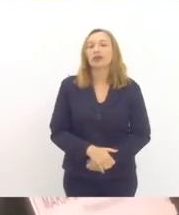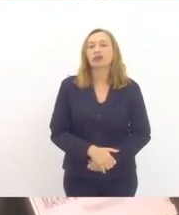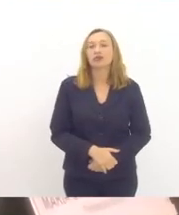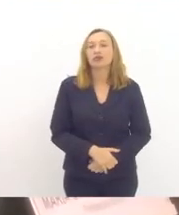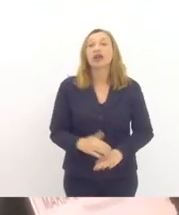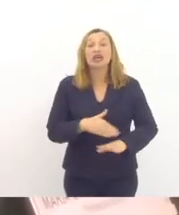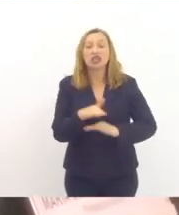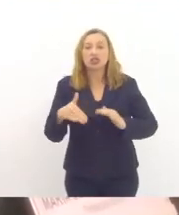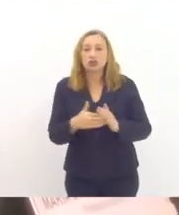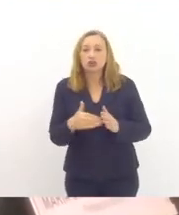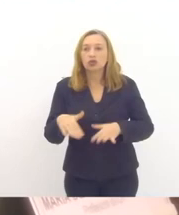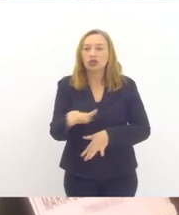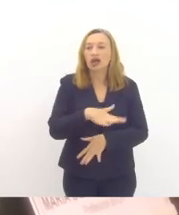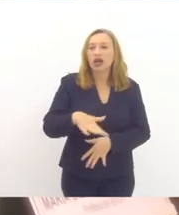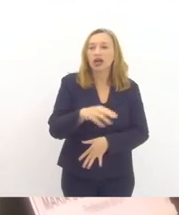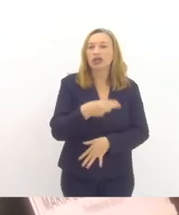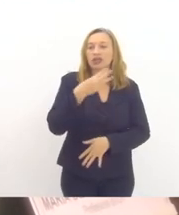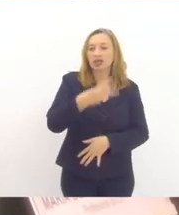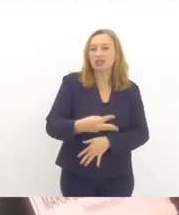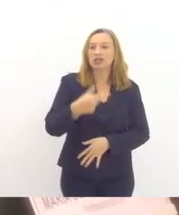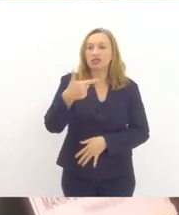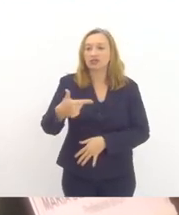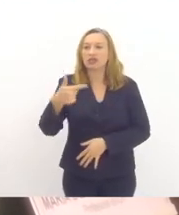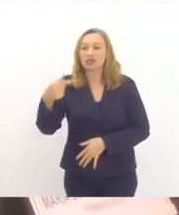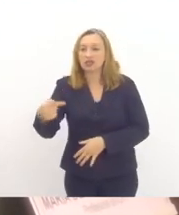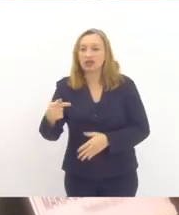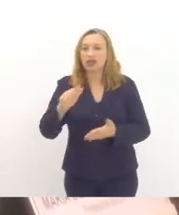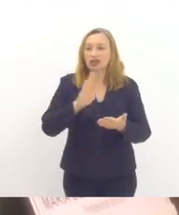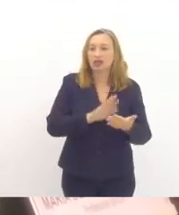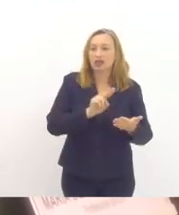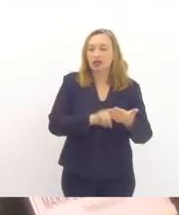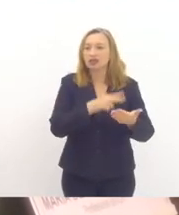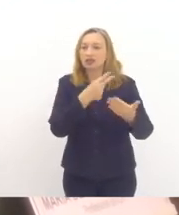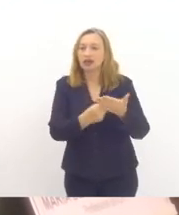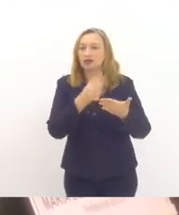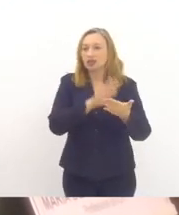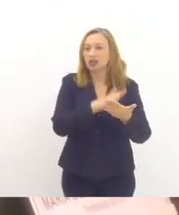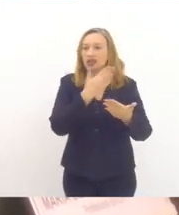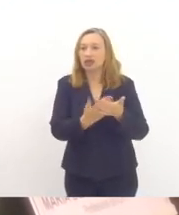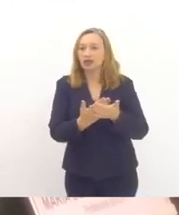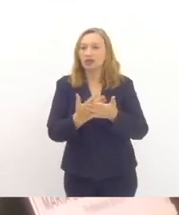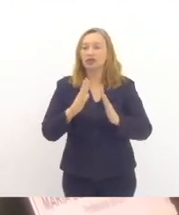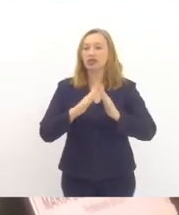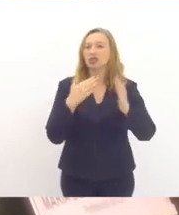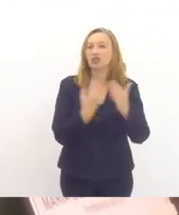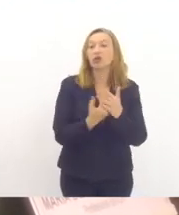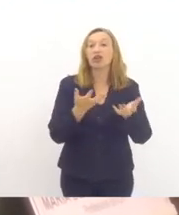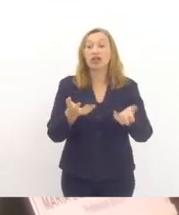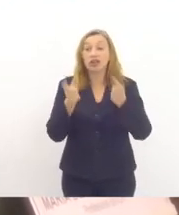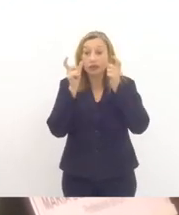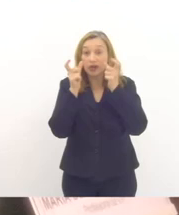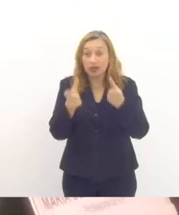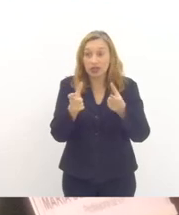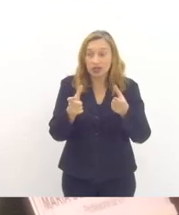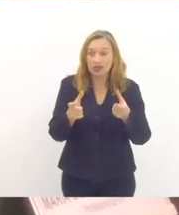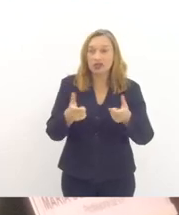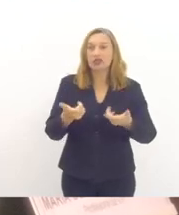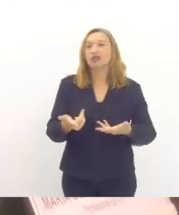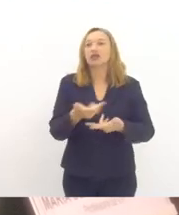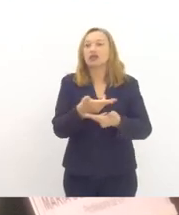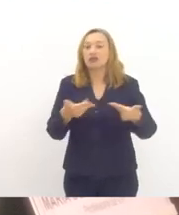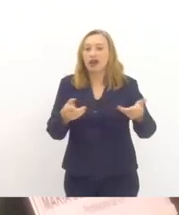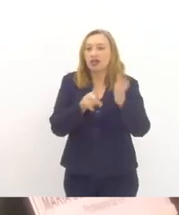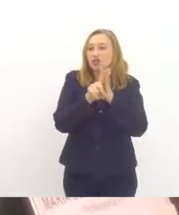Em toda a rede existem 327 intérpretes de Libras nas escolas. Queria também aqui chamar a atenção, em função de